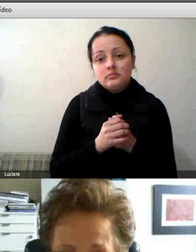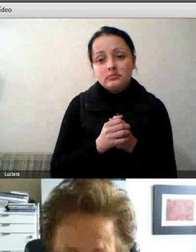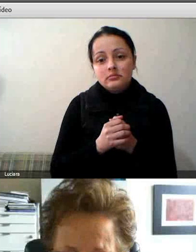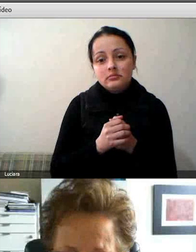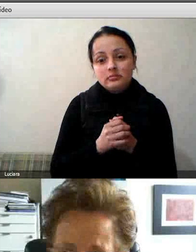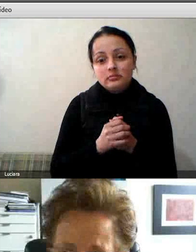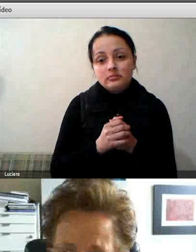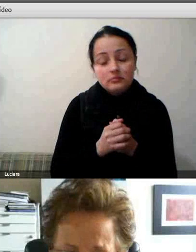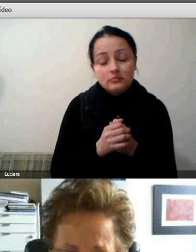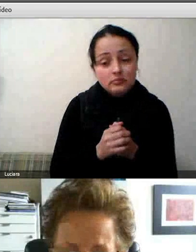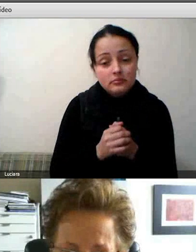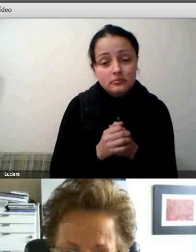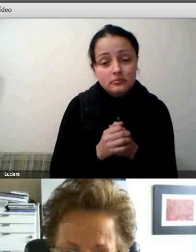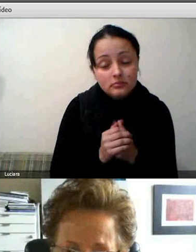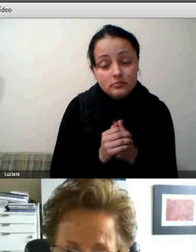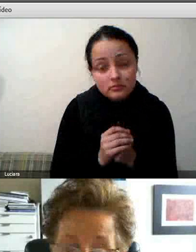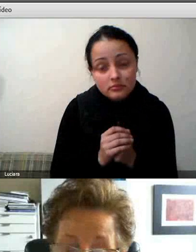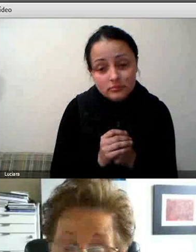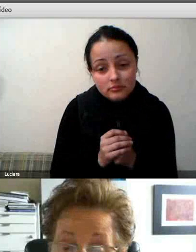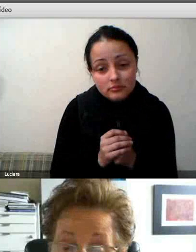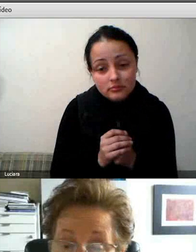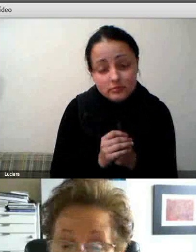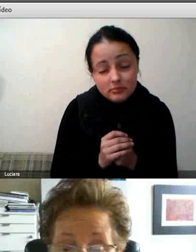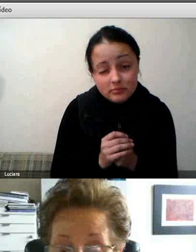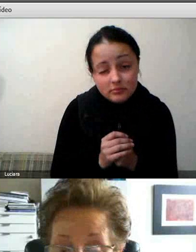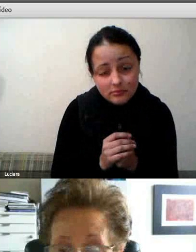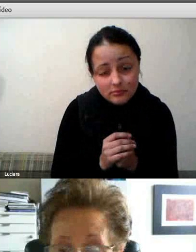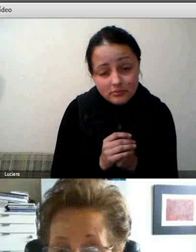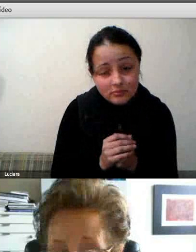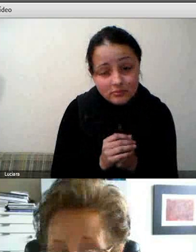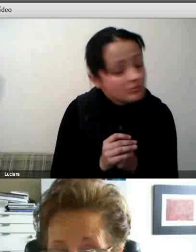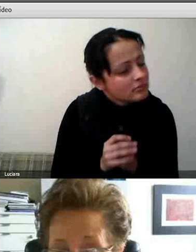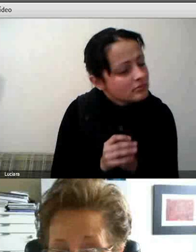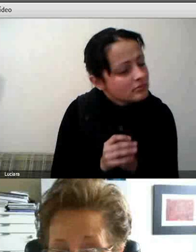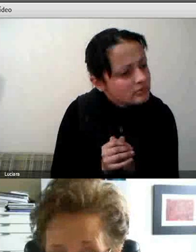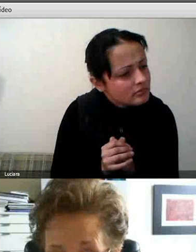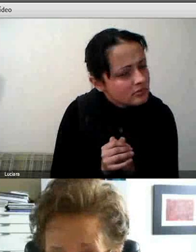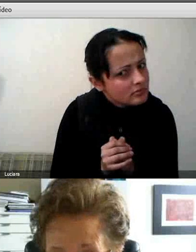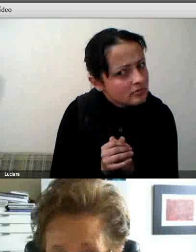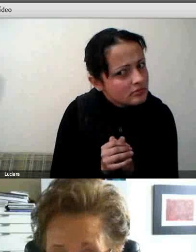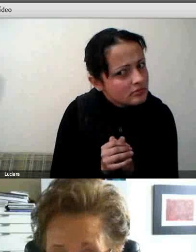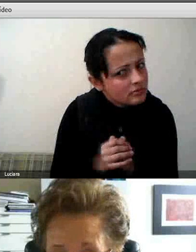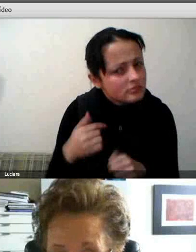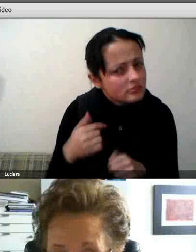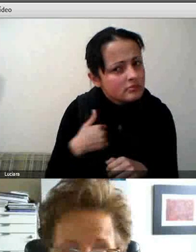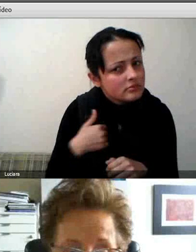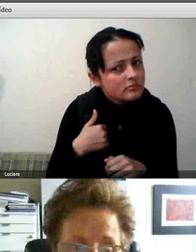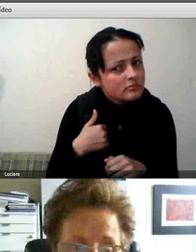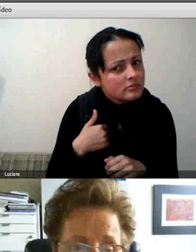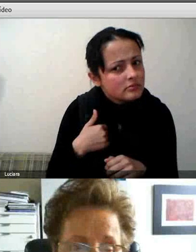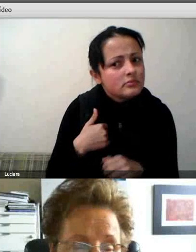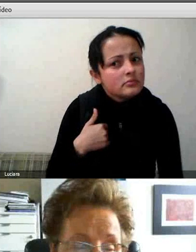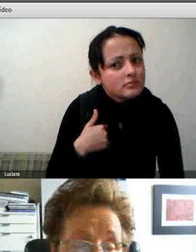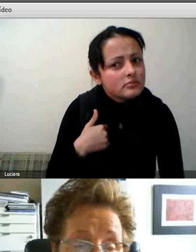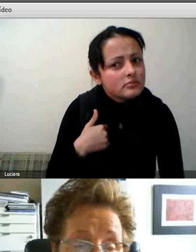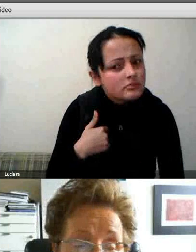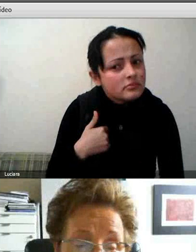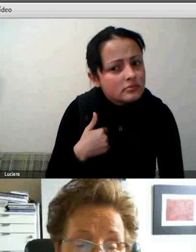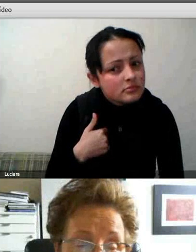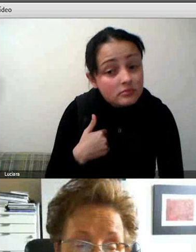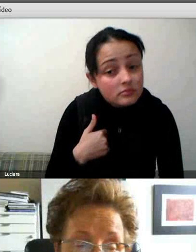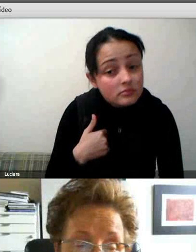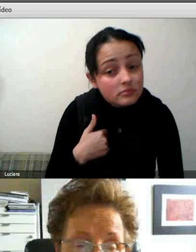das pessoas e dos pensamentos e a paz, né, a solidariedade.